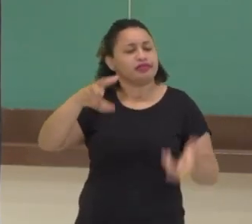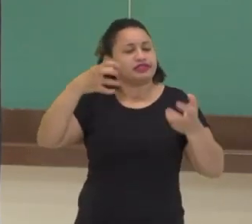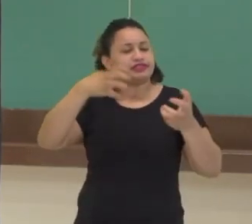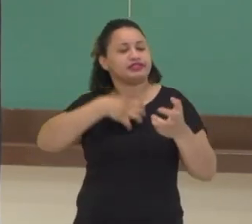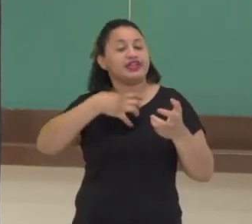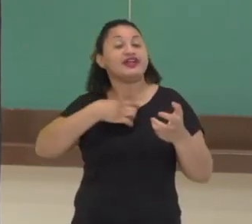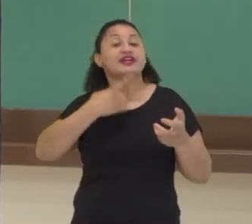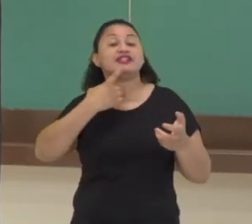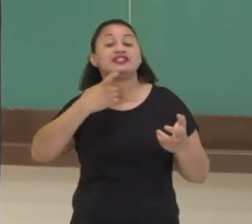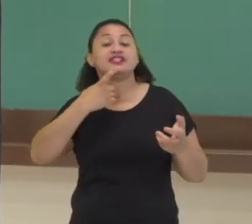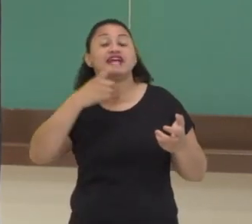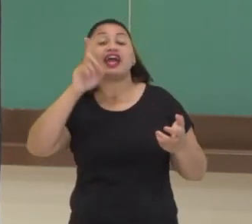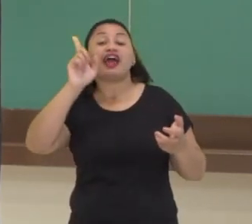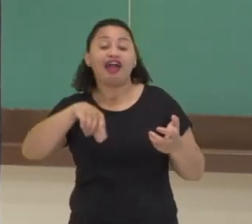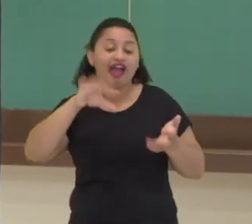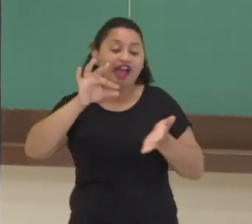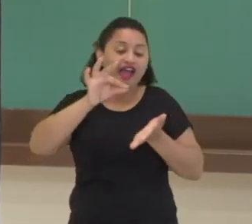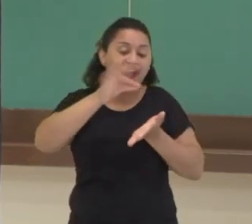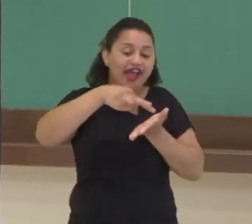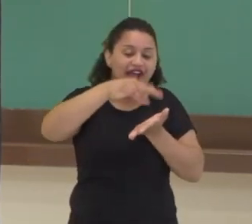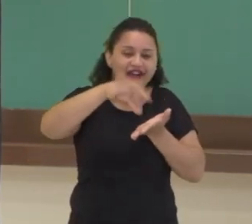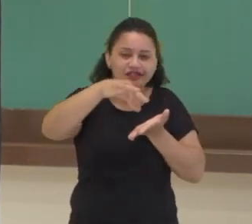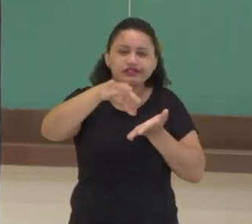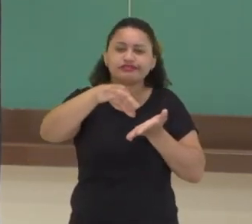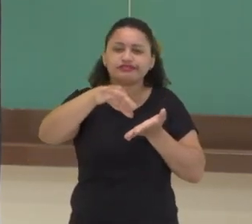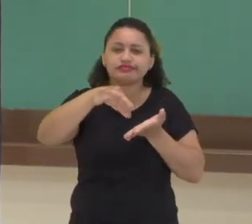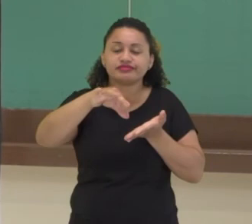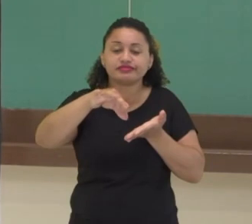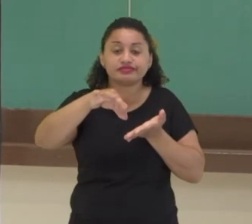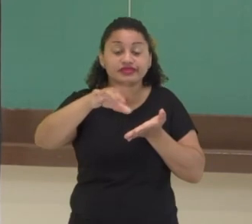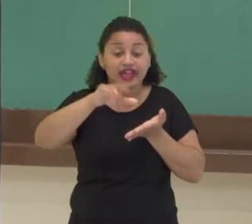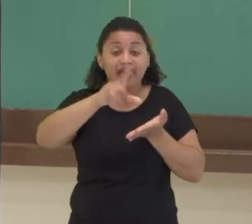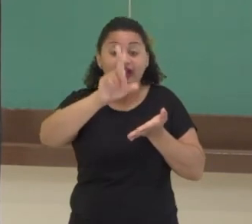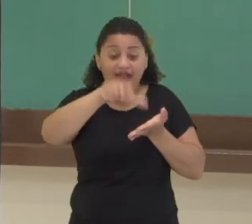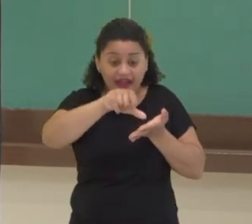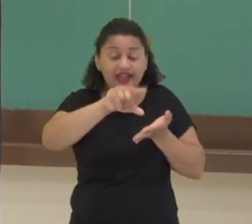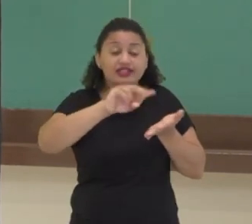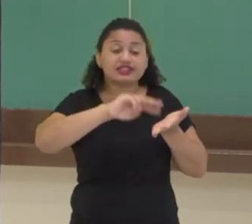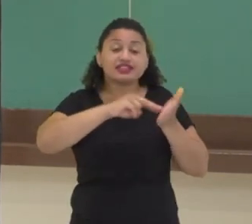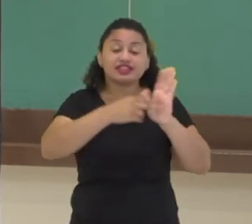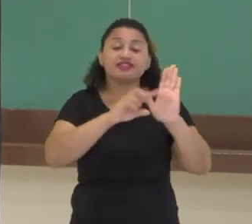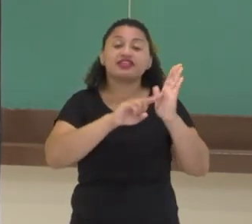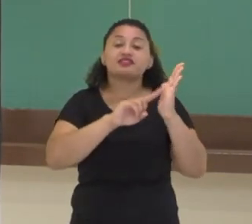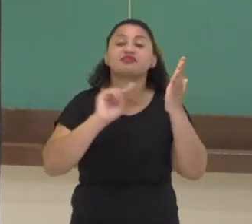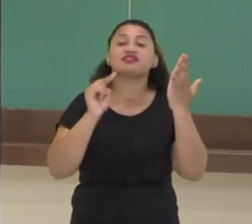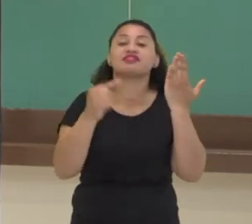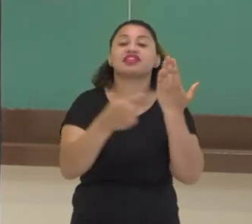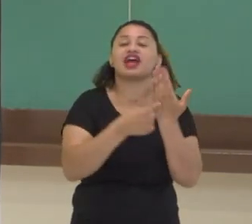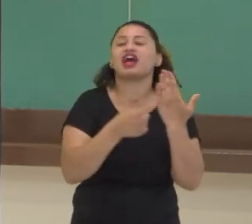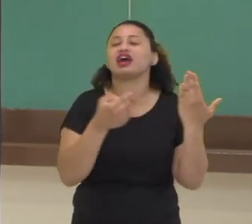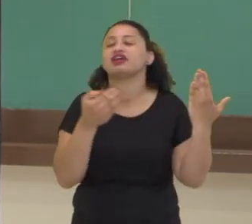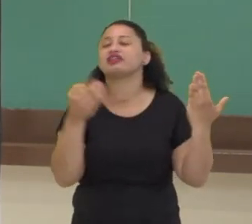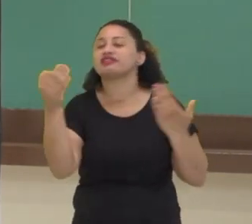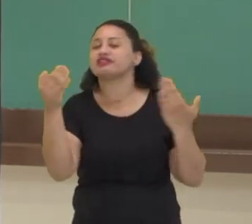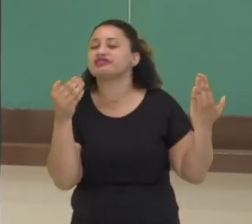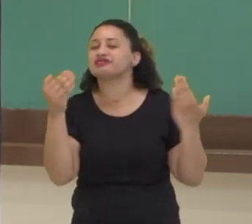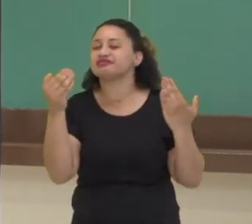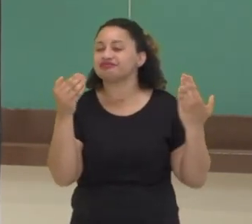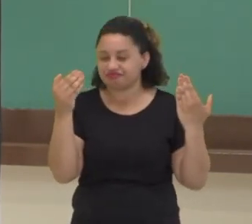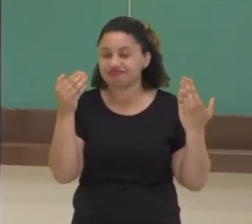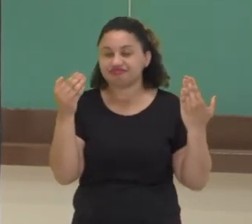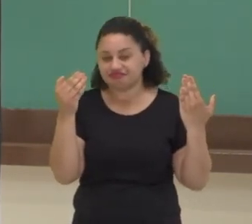sangue é tinta. Quando eu digo que alguma coisa é, estou usando uma metáfora, que é uma comparação